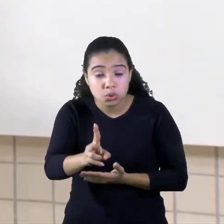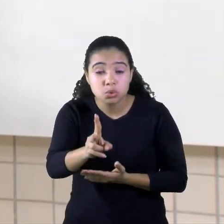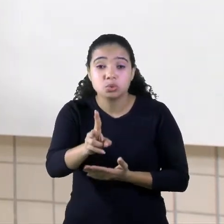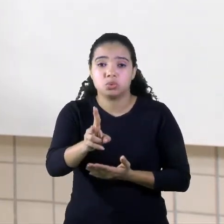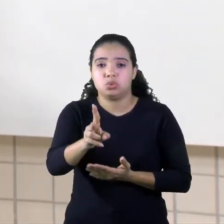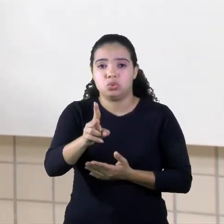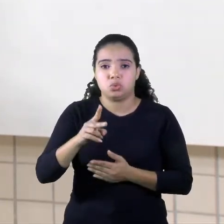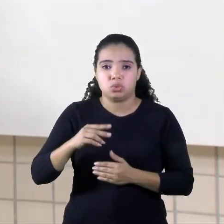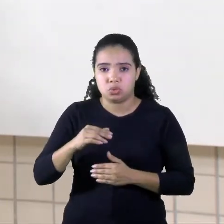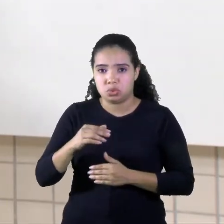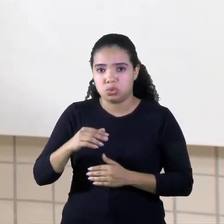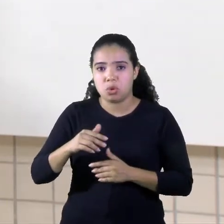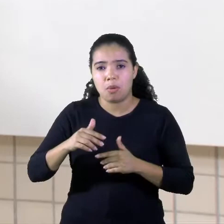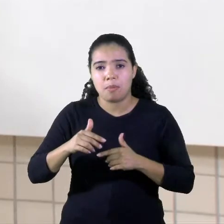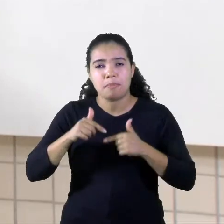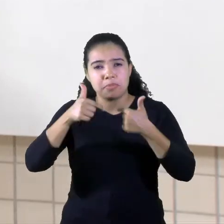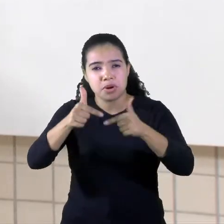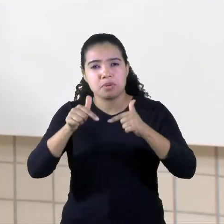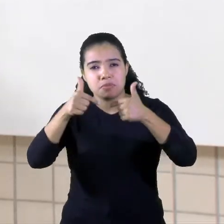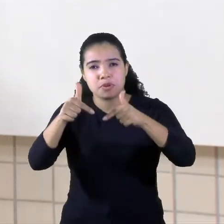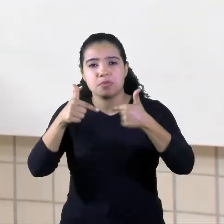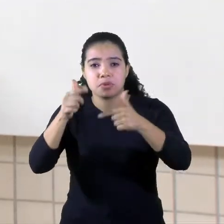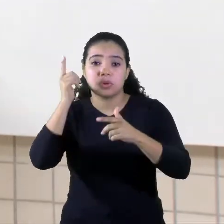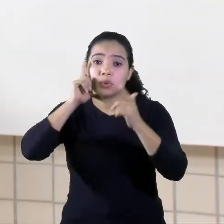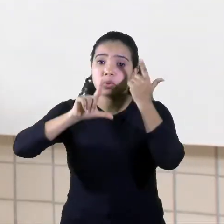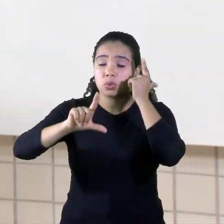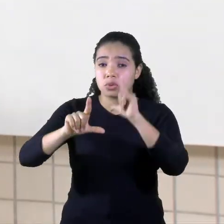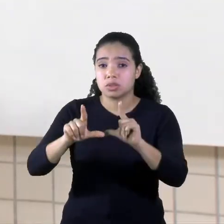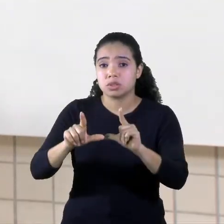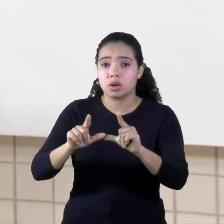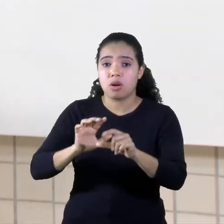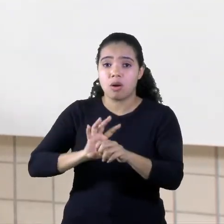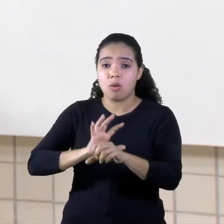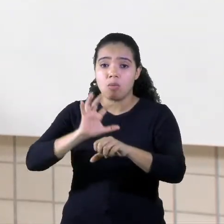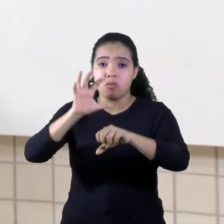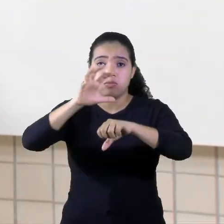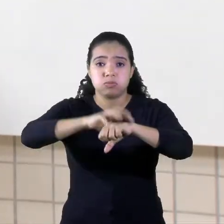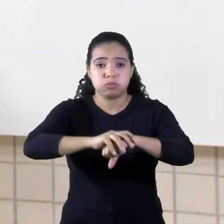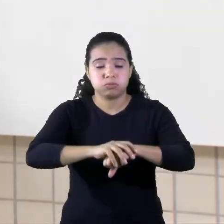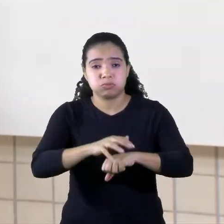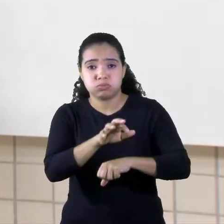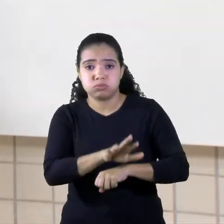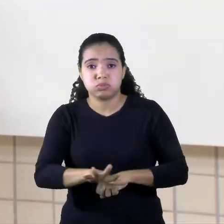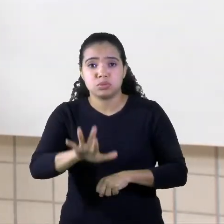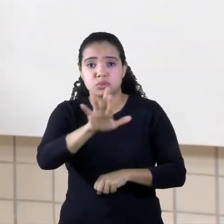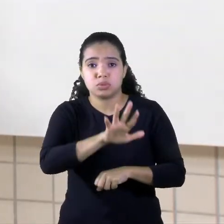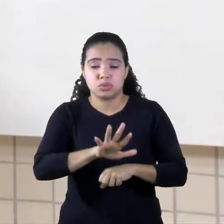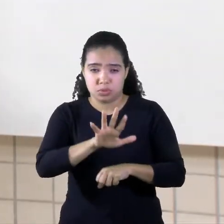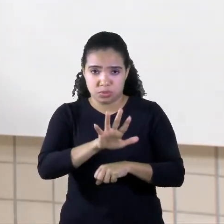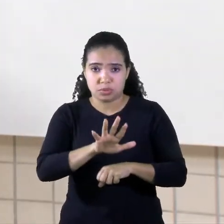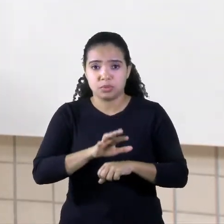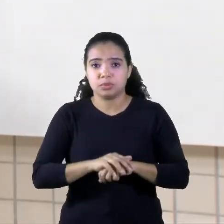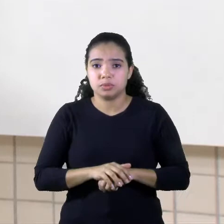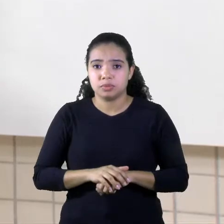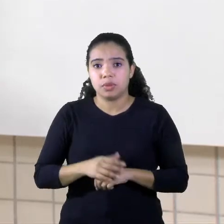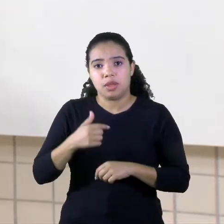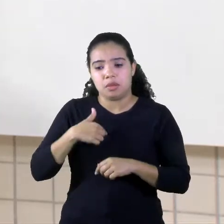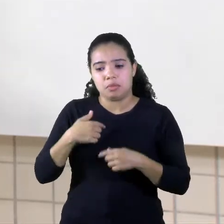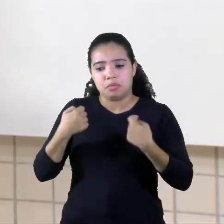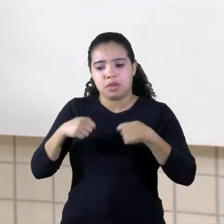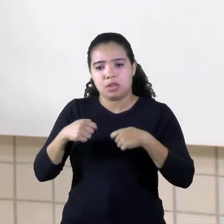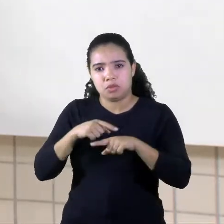a desenvolver uma campanha para conseguir ocupar um território no continente. Eu preciso que